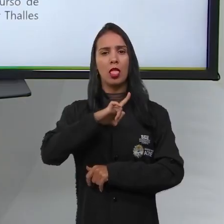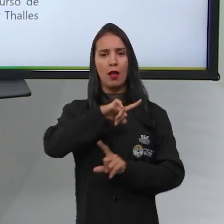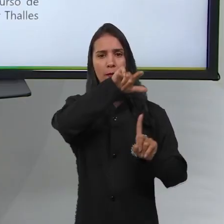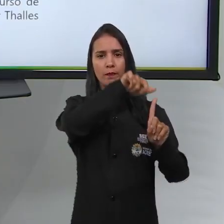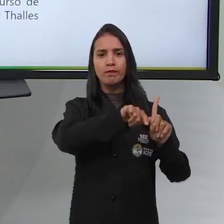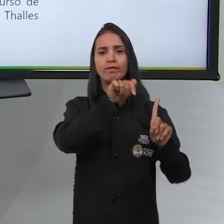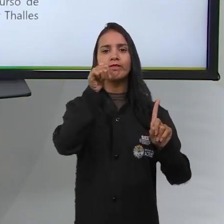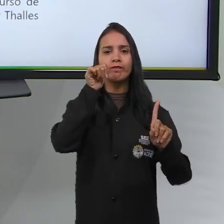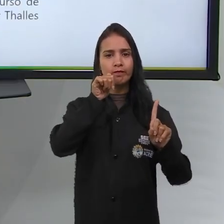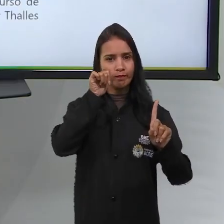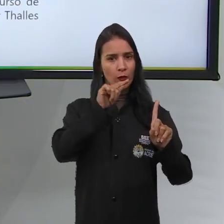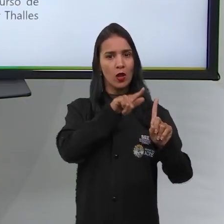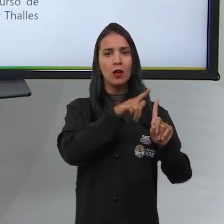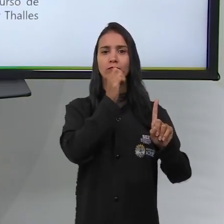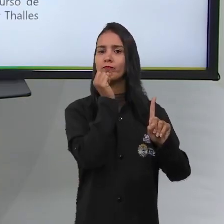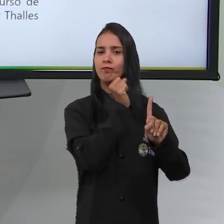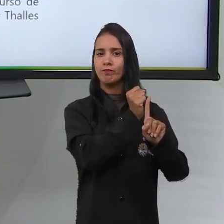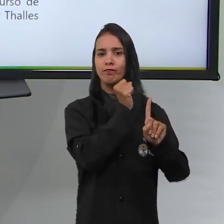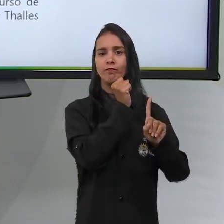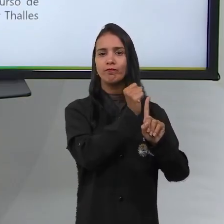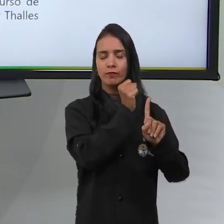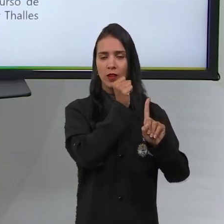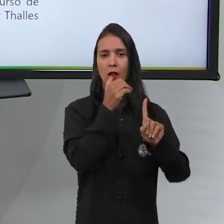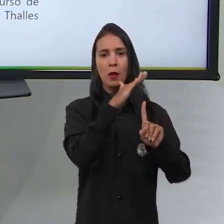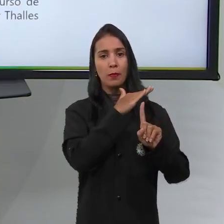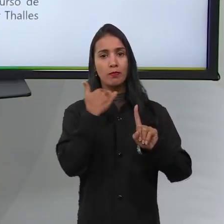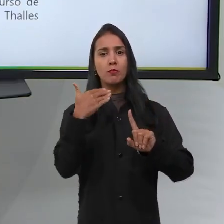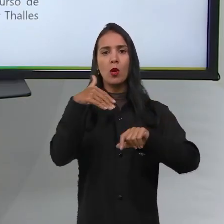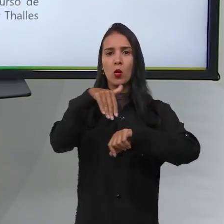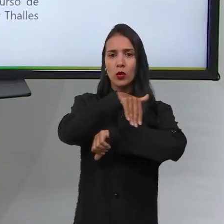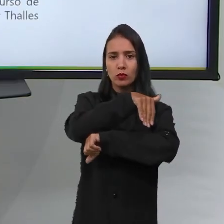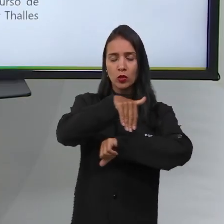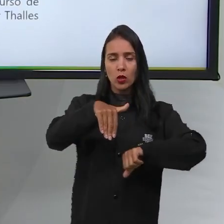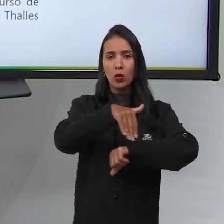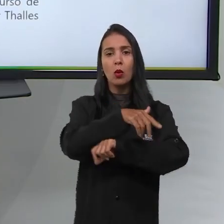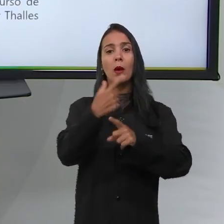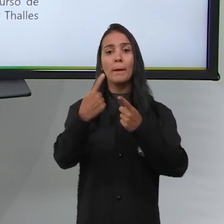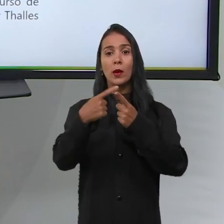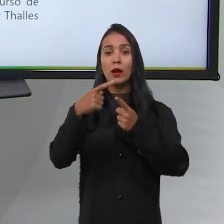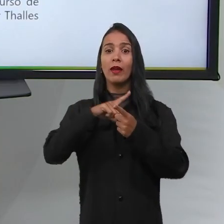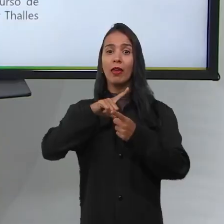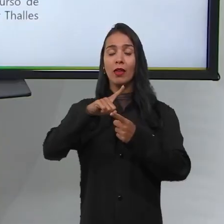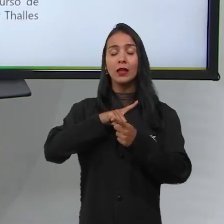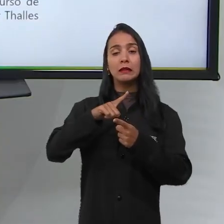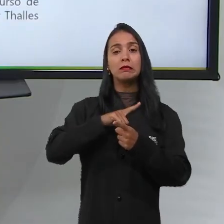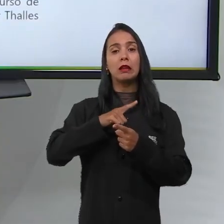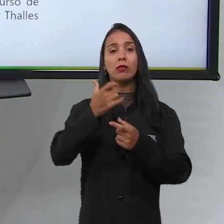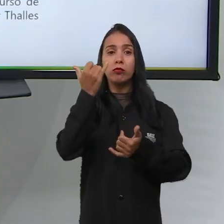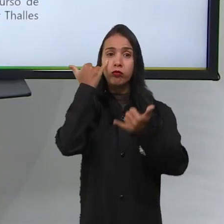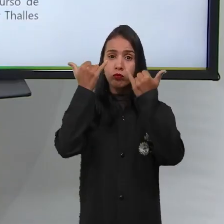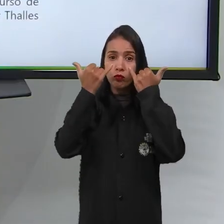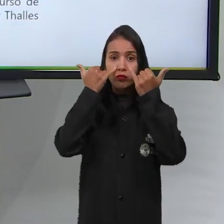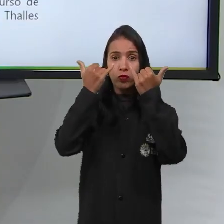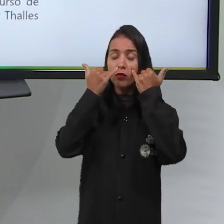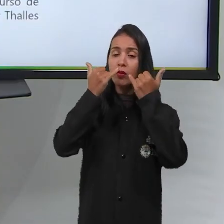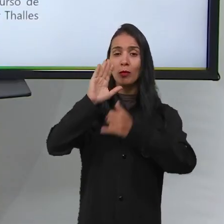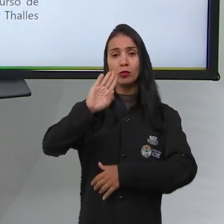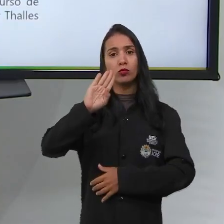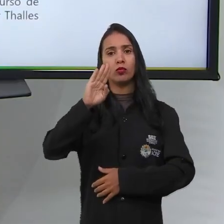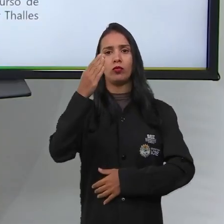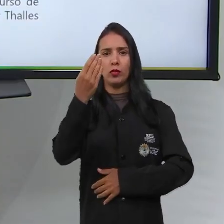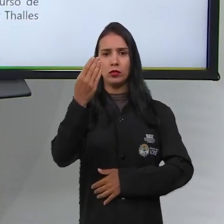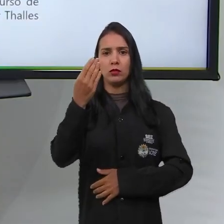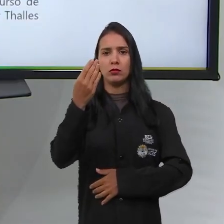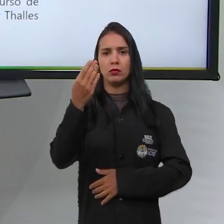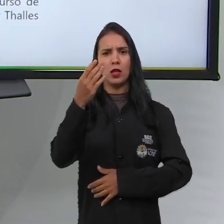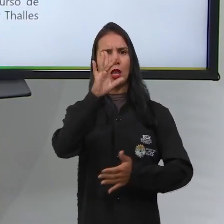teve aí a vida ceifada, morreu justamente por conta dessa questão de boatos. Boatos não são